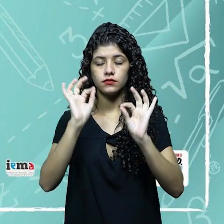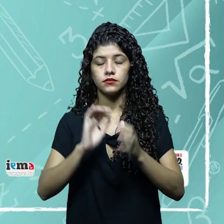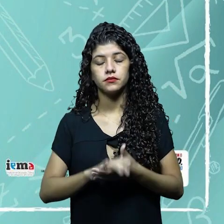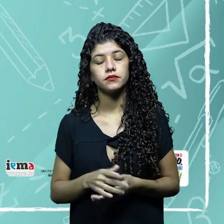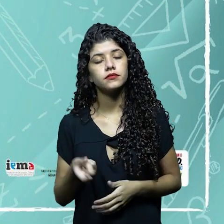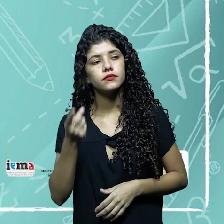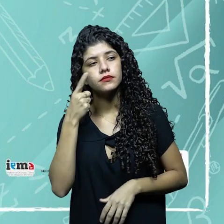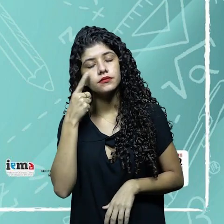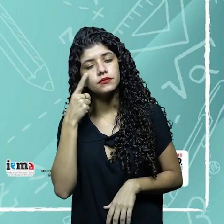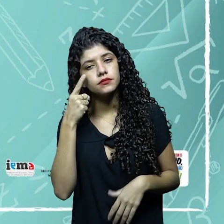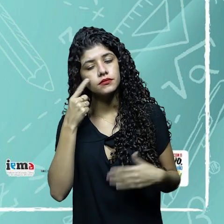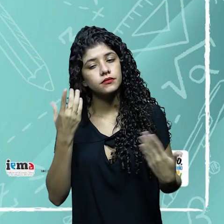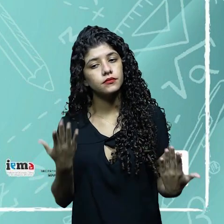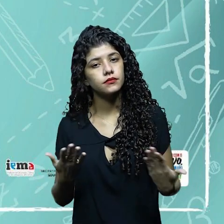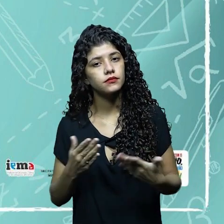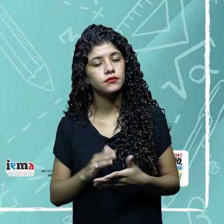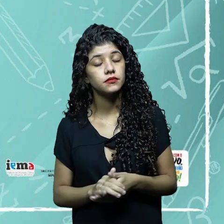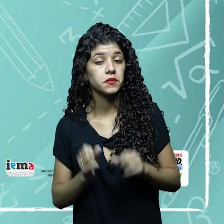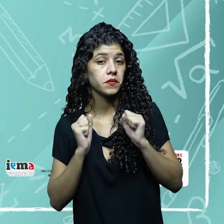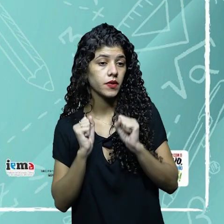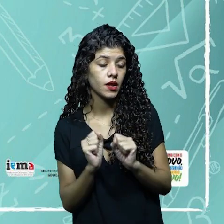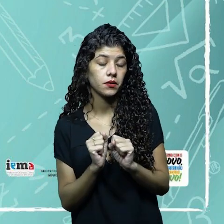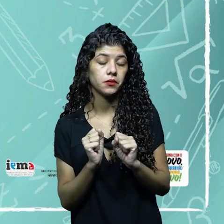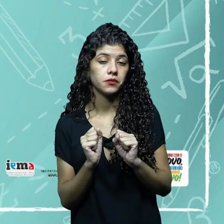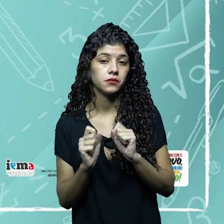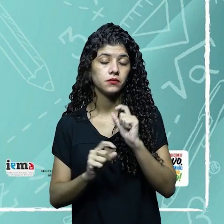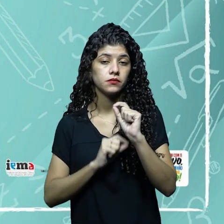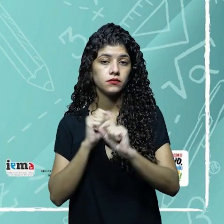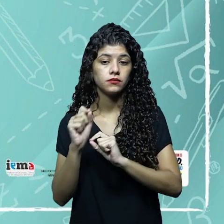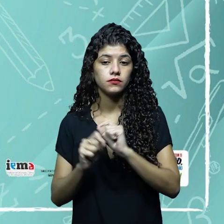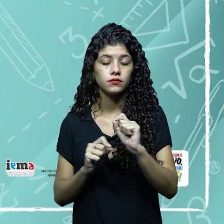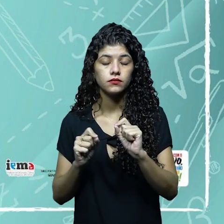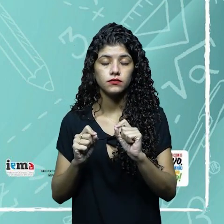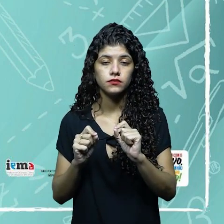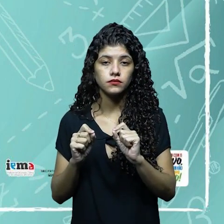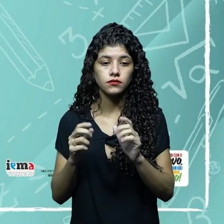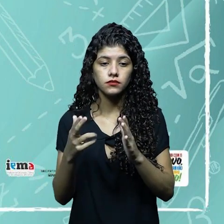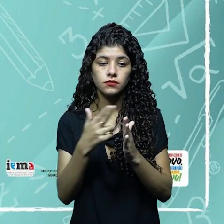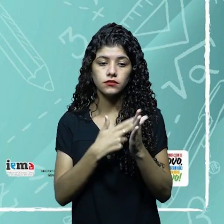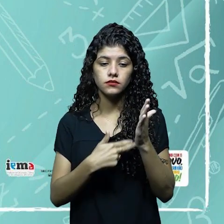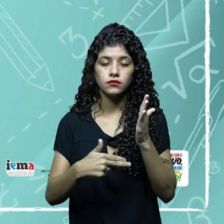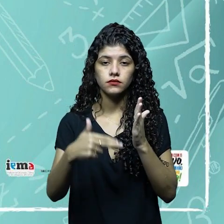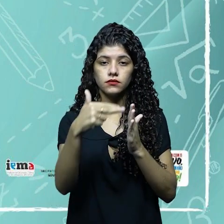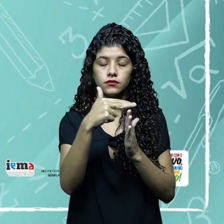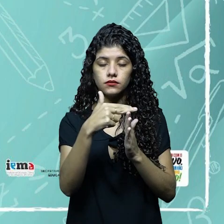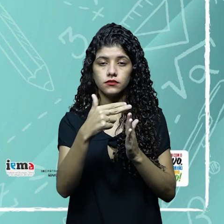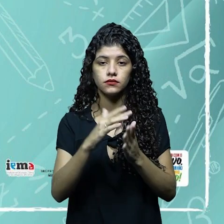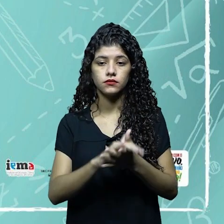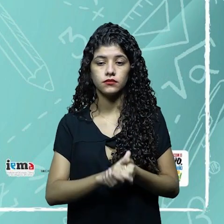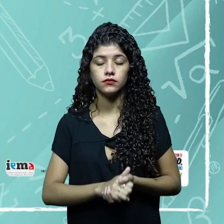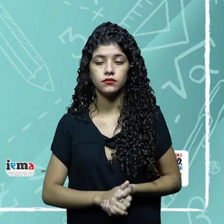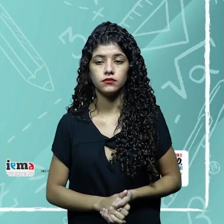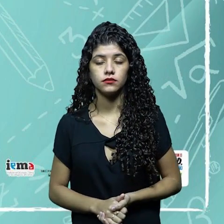gente, pensa bem. Se eu posso fazer essa figura